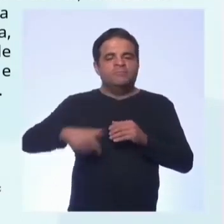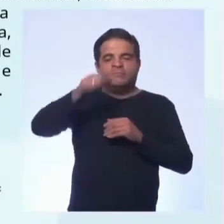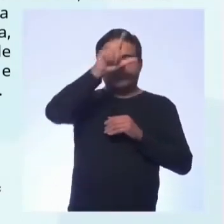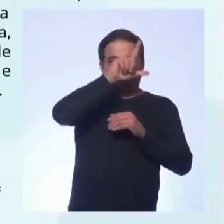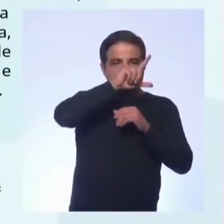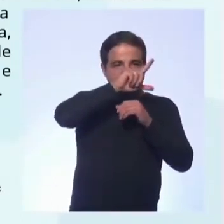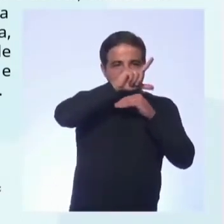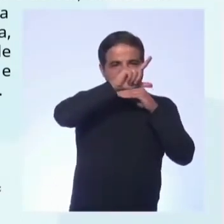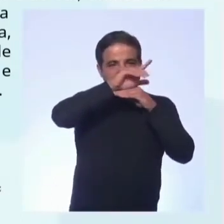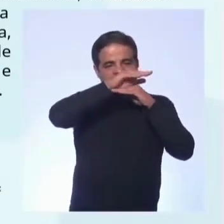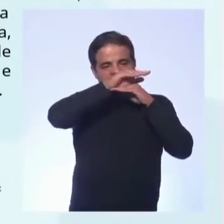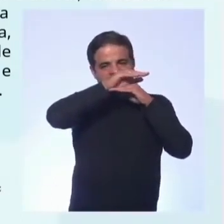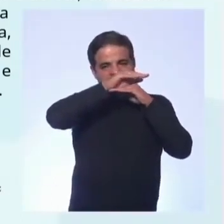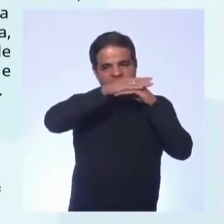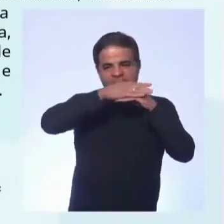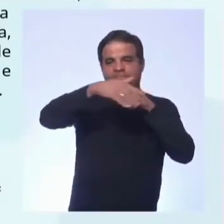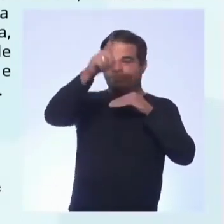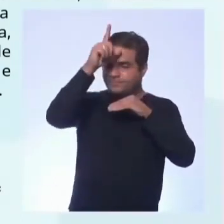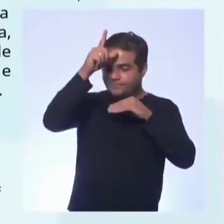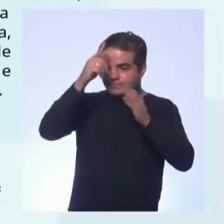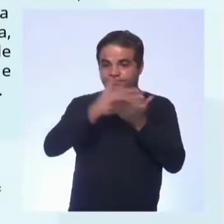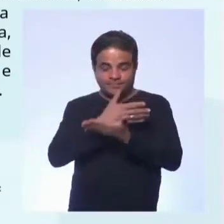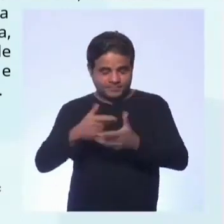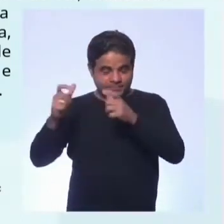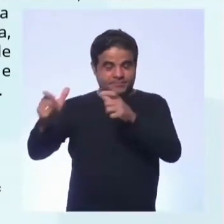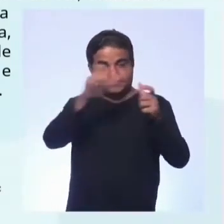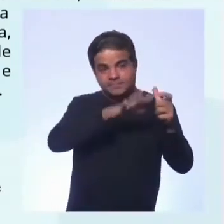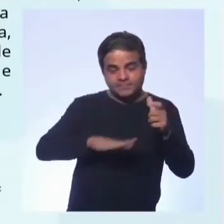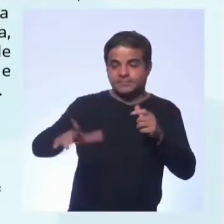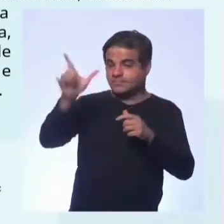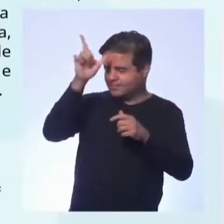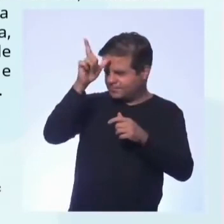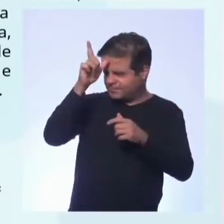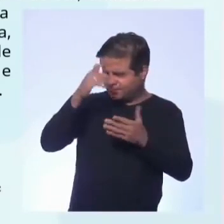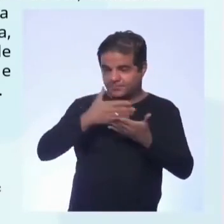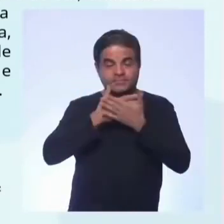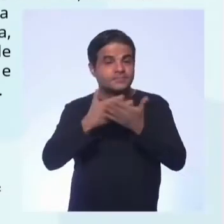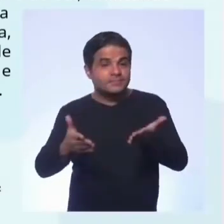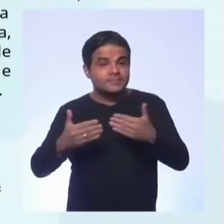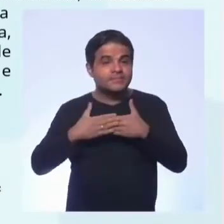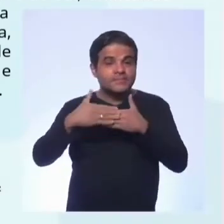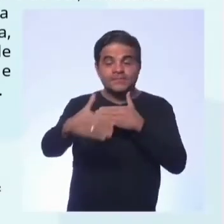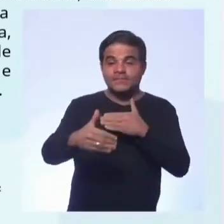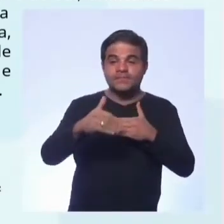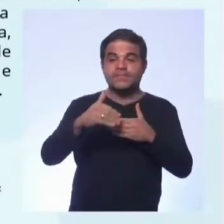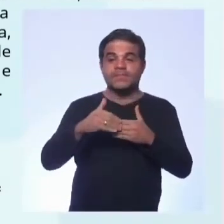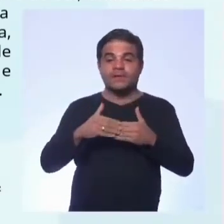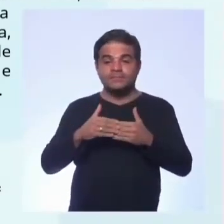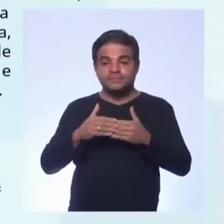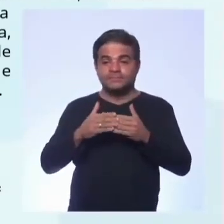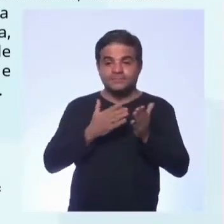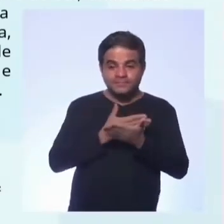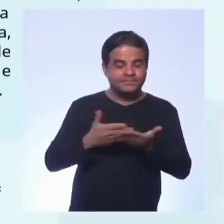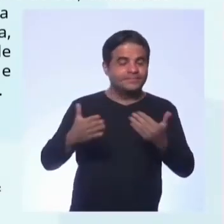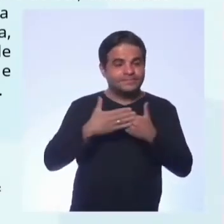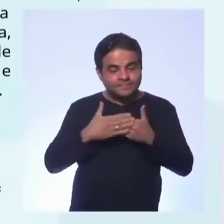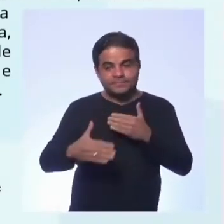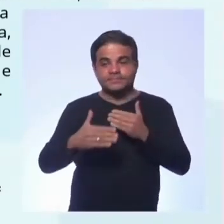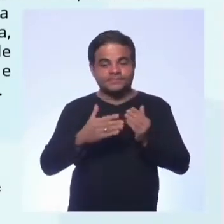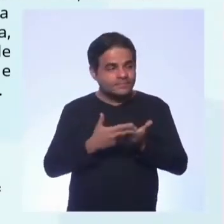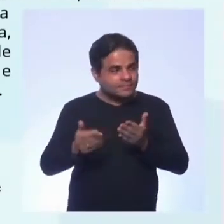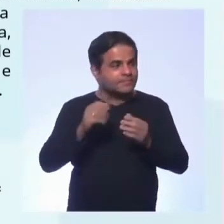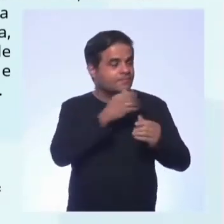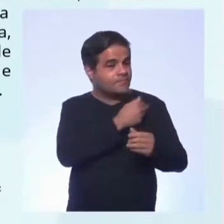século XIX, o território que hoje é a Alemanha era formado por pequenos reinos